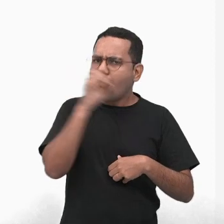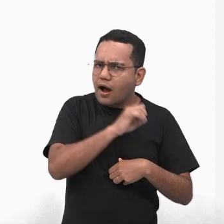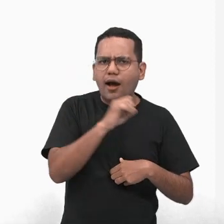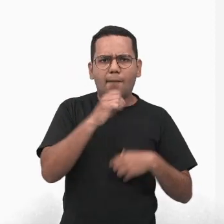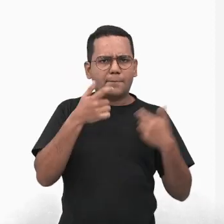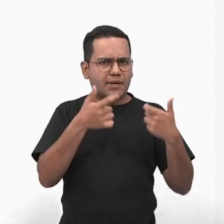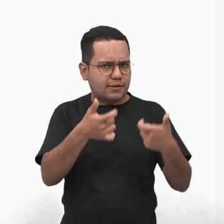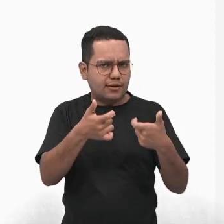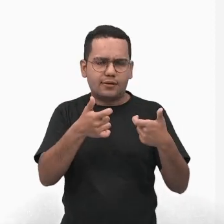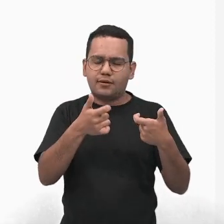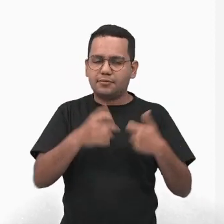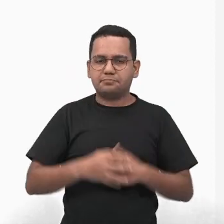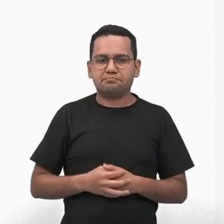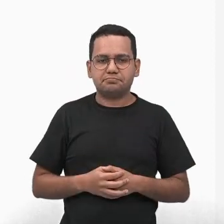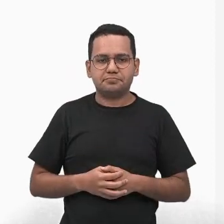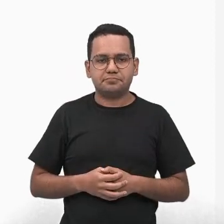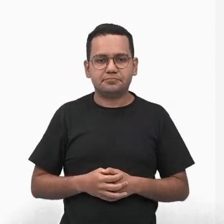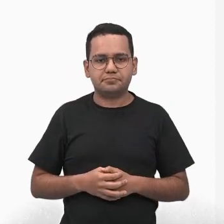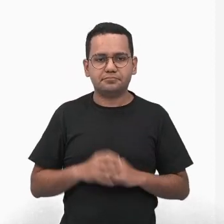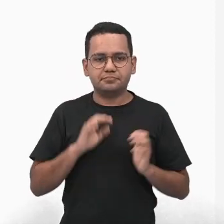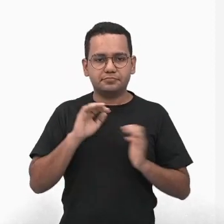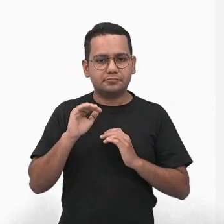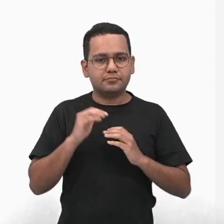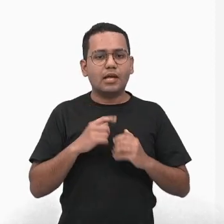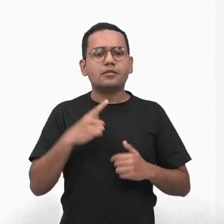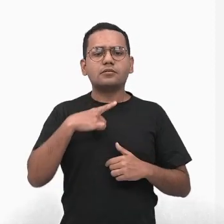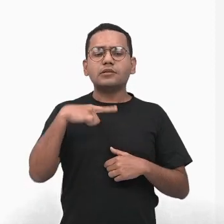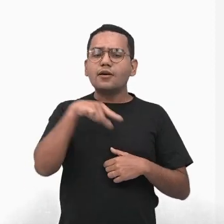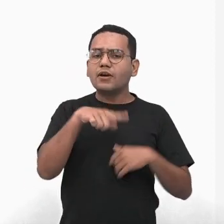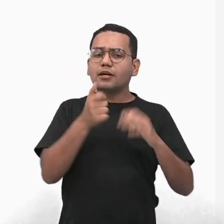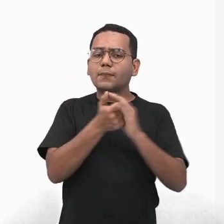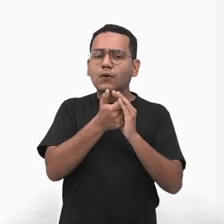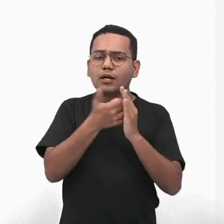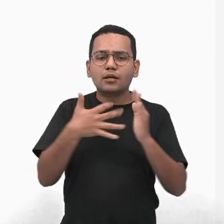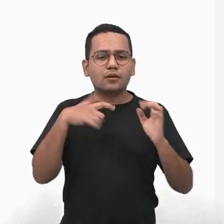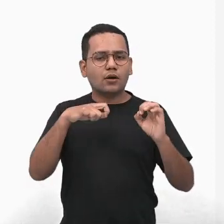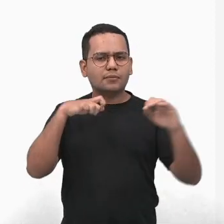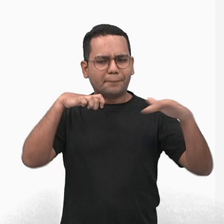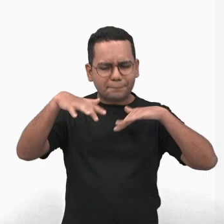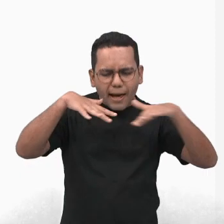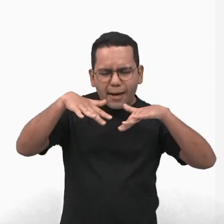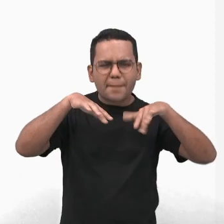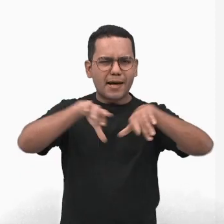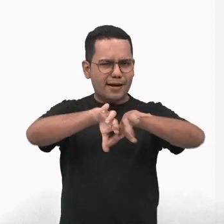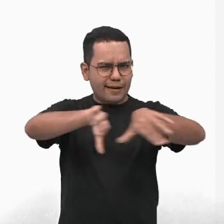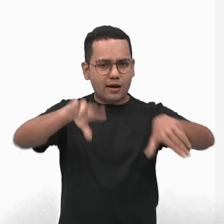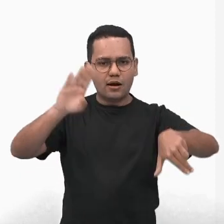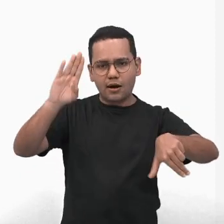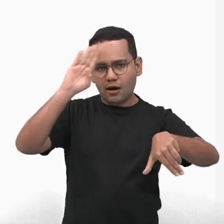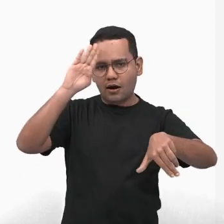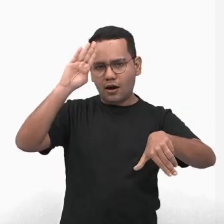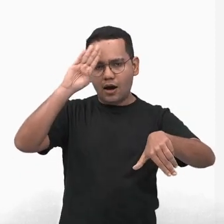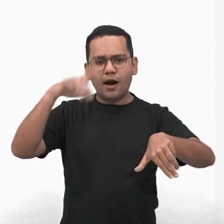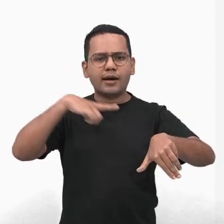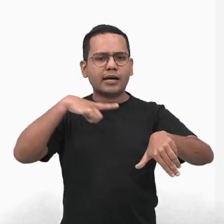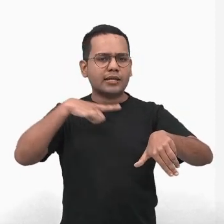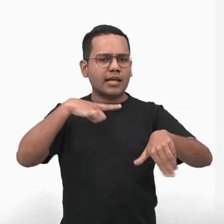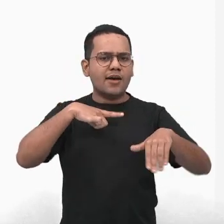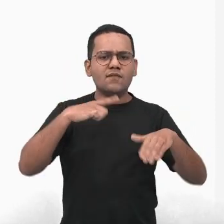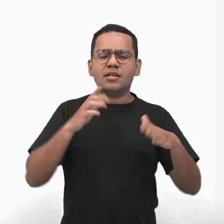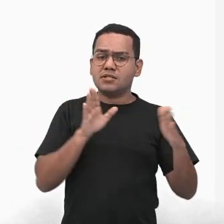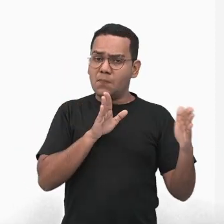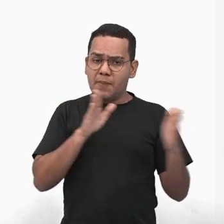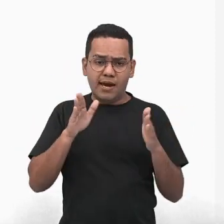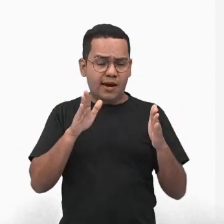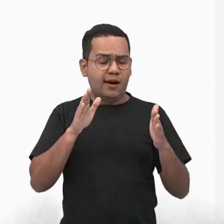adiante. Fase caracterizada por um intenso movimento de tropas que durou até agosto, novembro de 1914, como eu falei